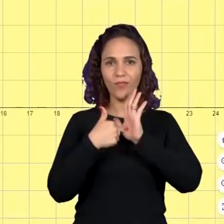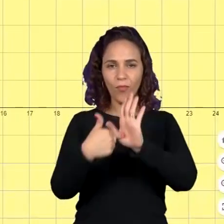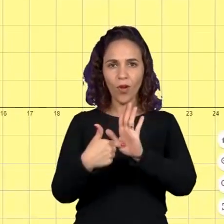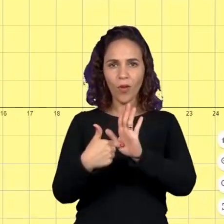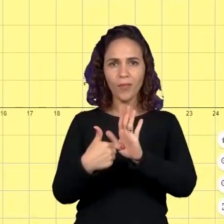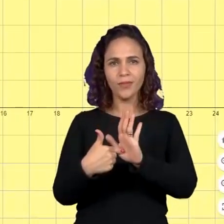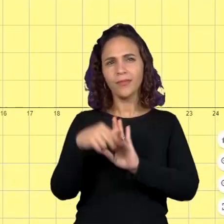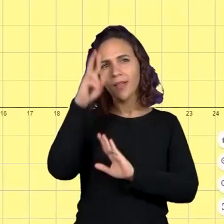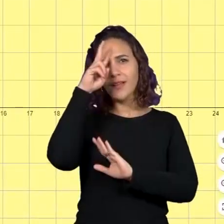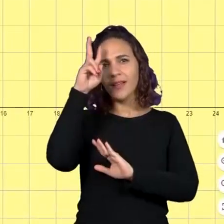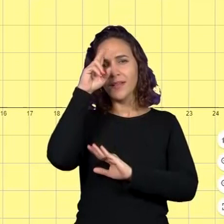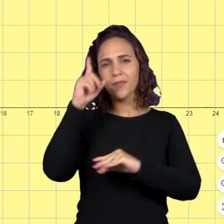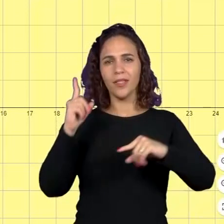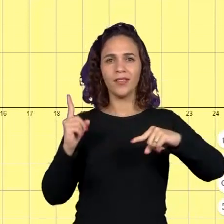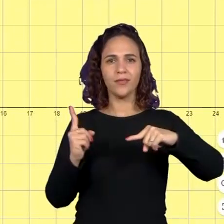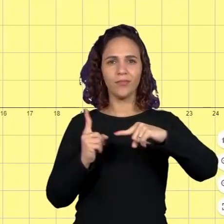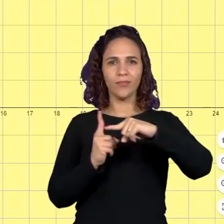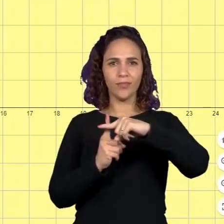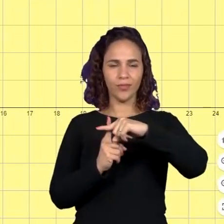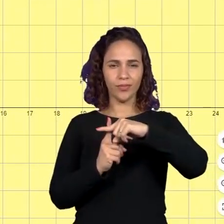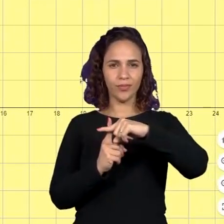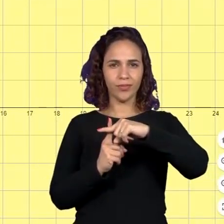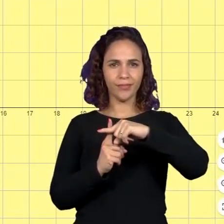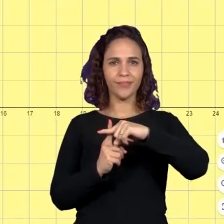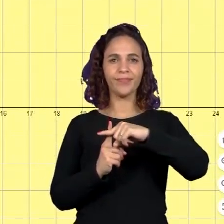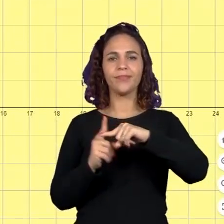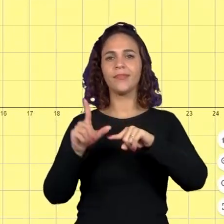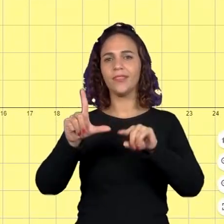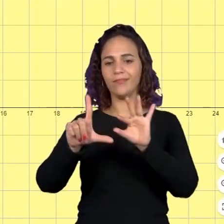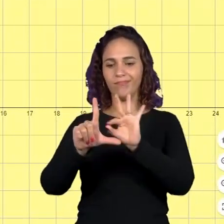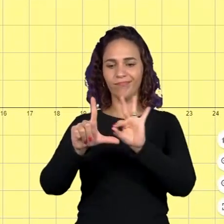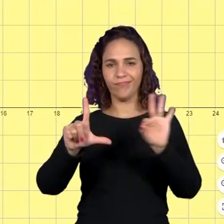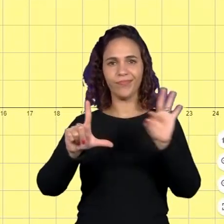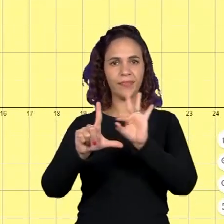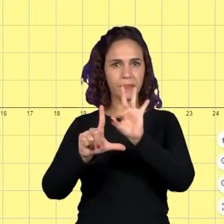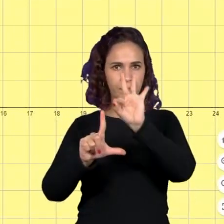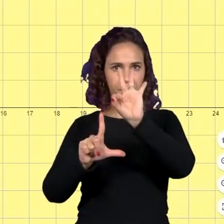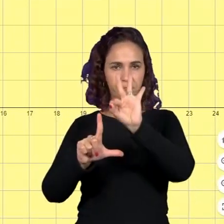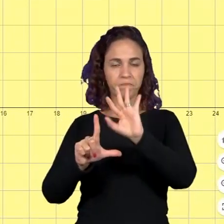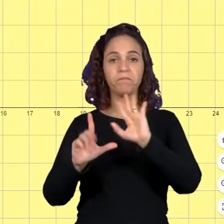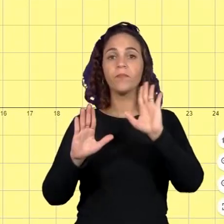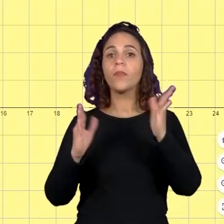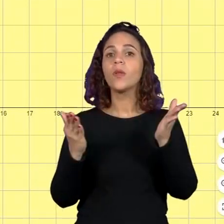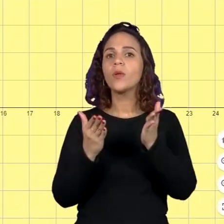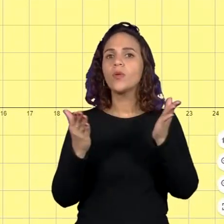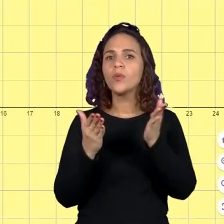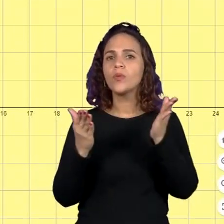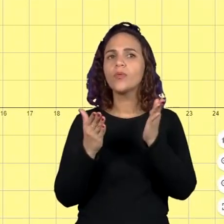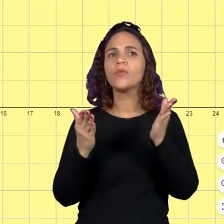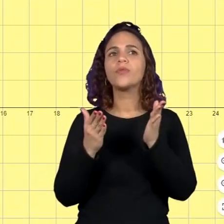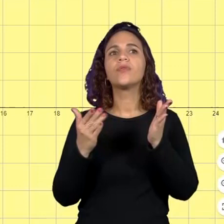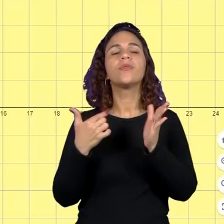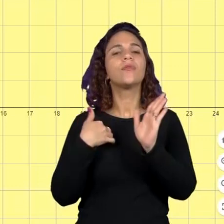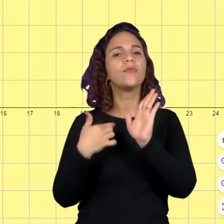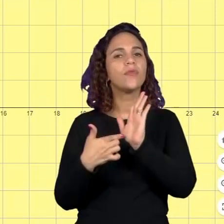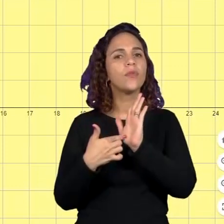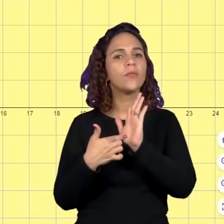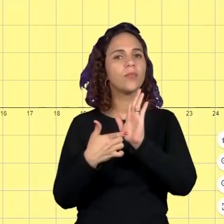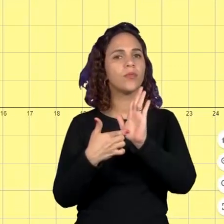Sim. relembrar? Então, vamos lá. Hoje as coordenadas vão ser coordenadas para a gente